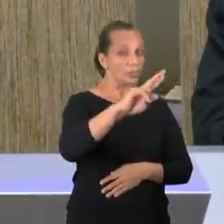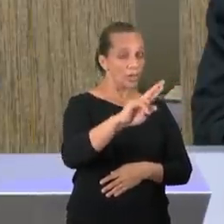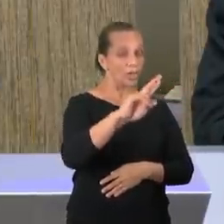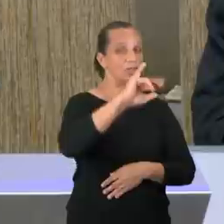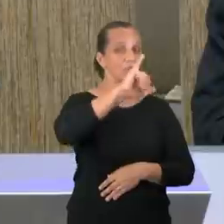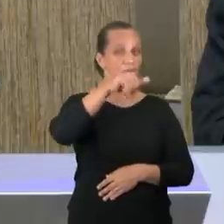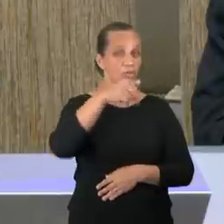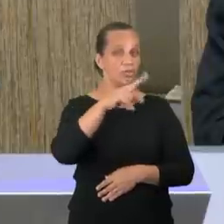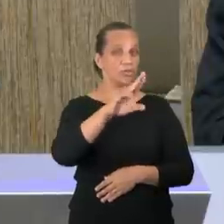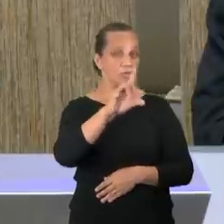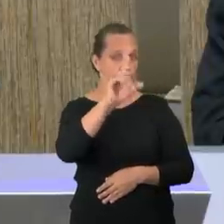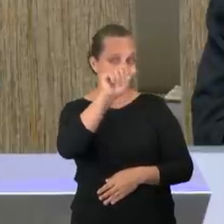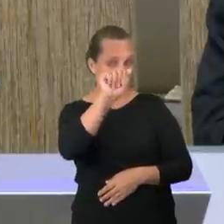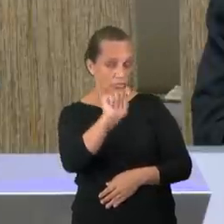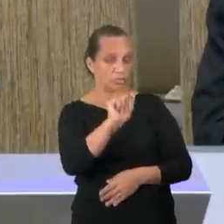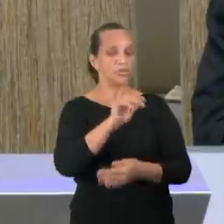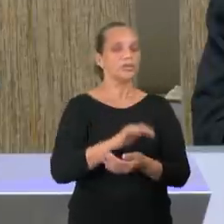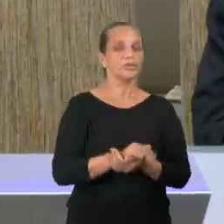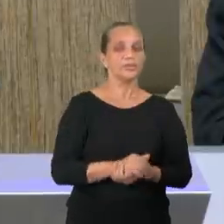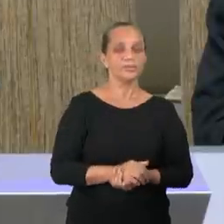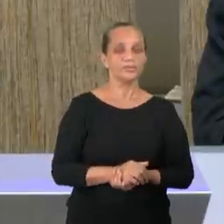ele